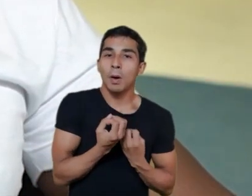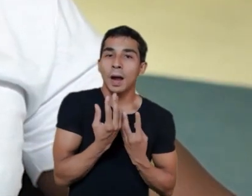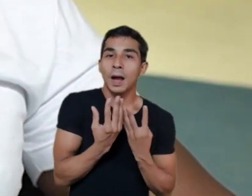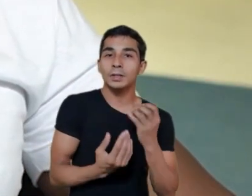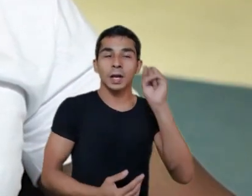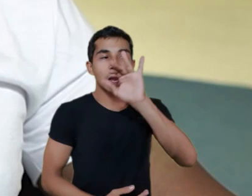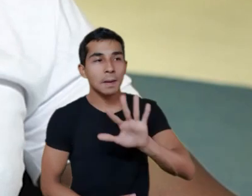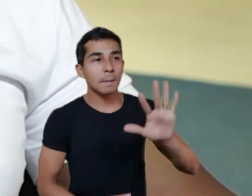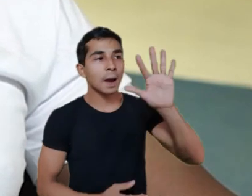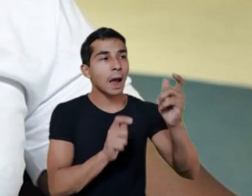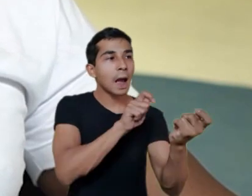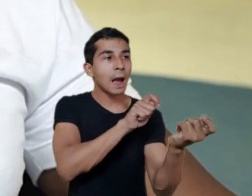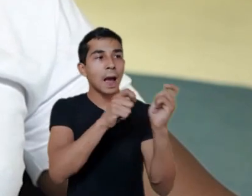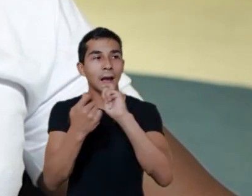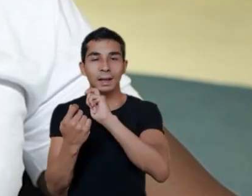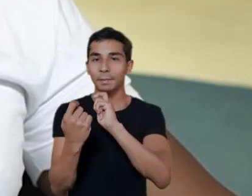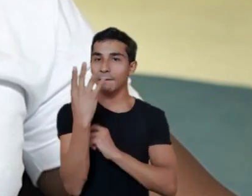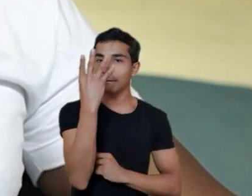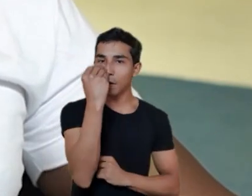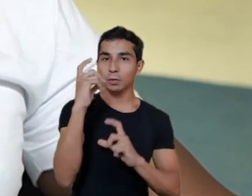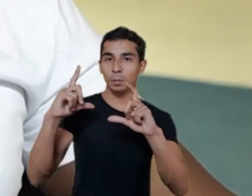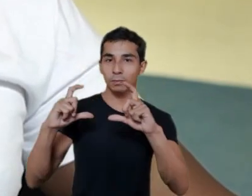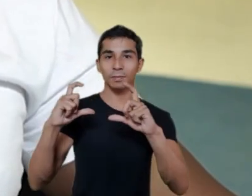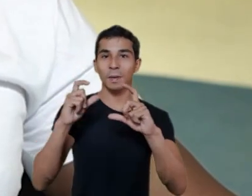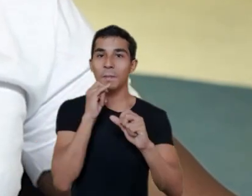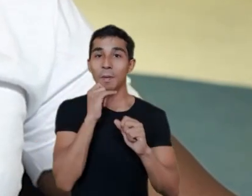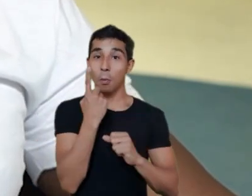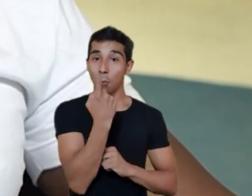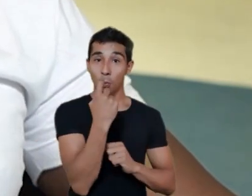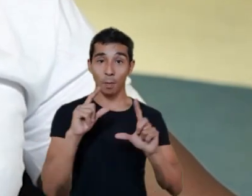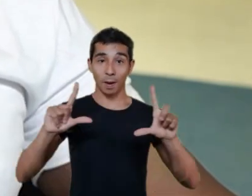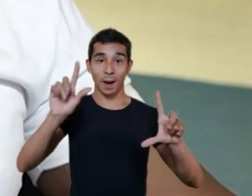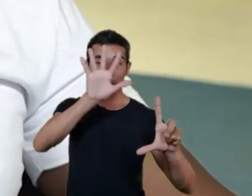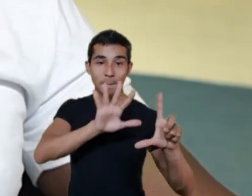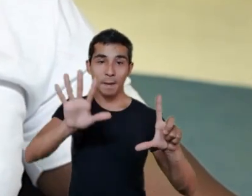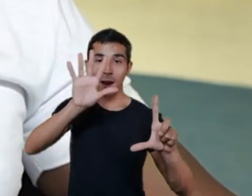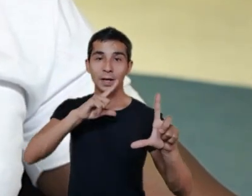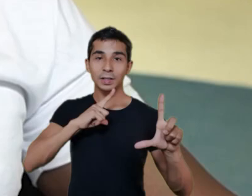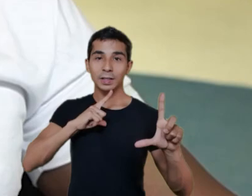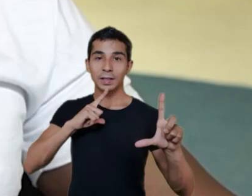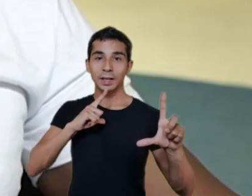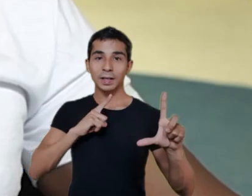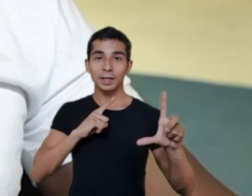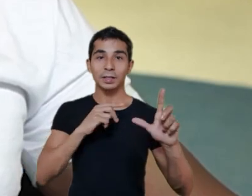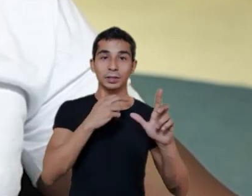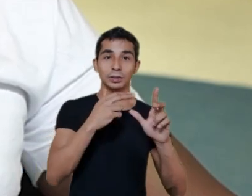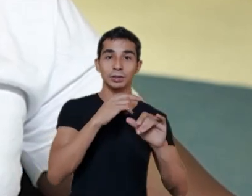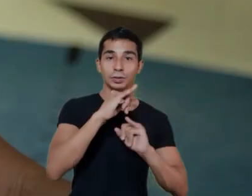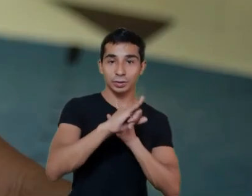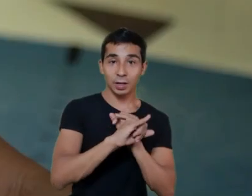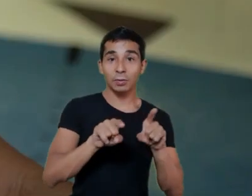para uma foto legível era condensar no mesmo tempo e espaço as intenções da pena e do pincel